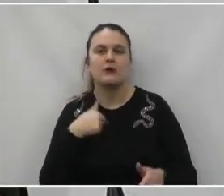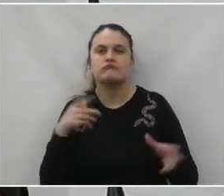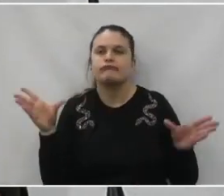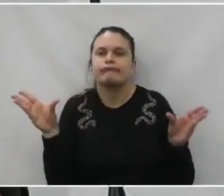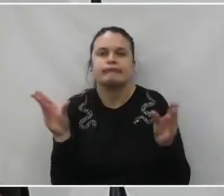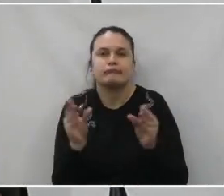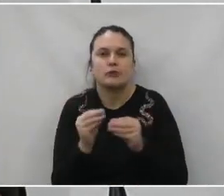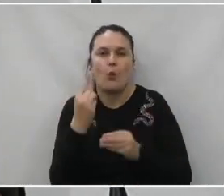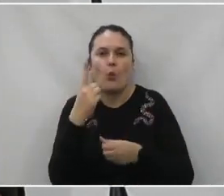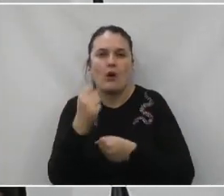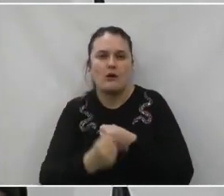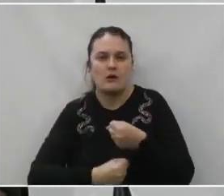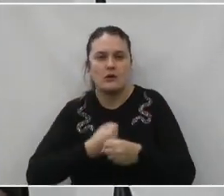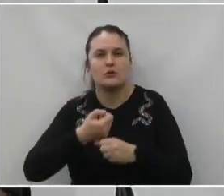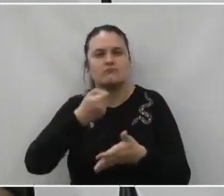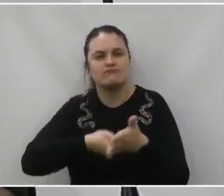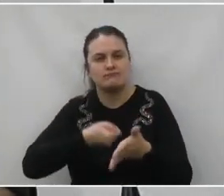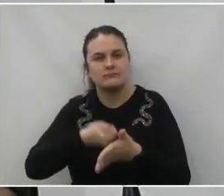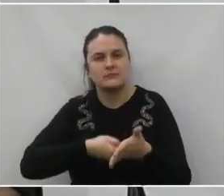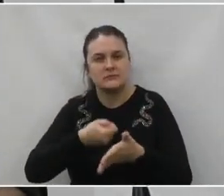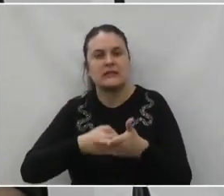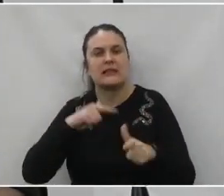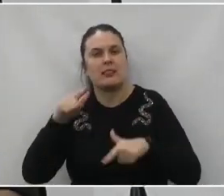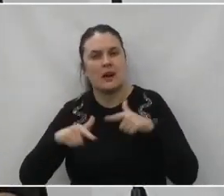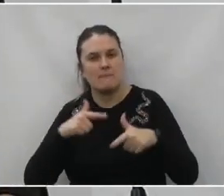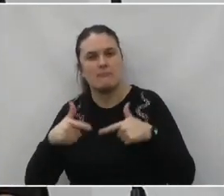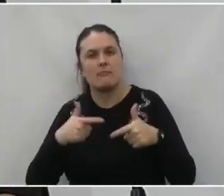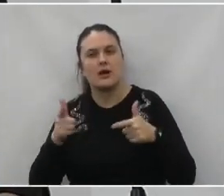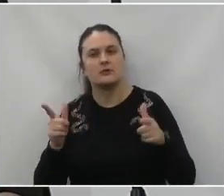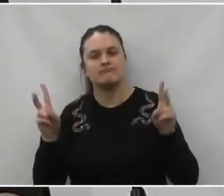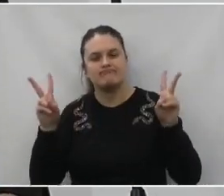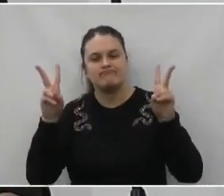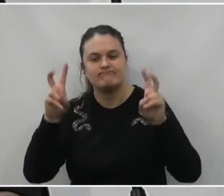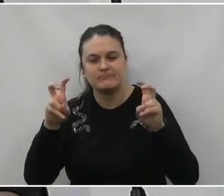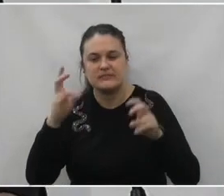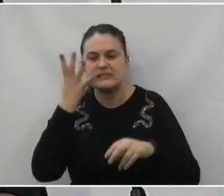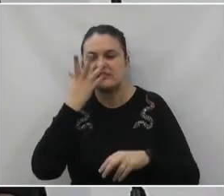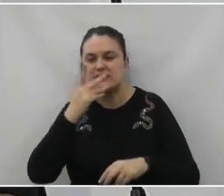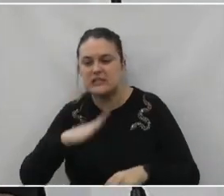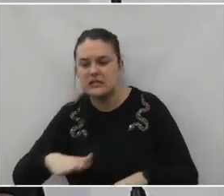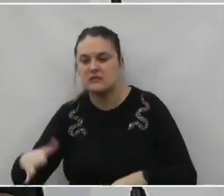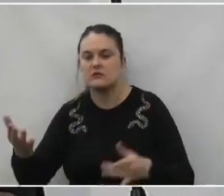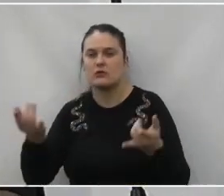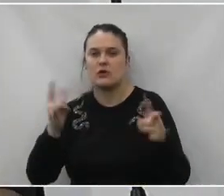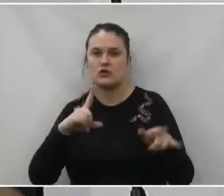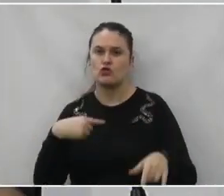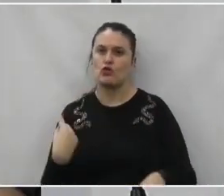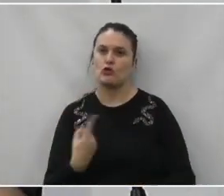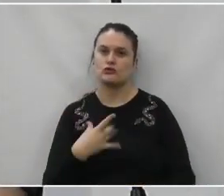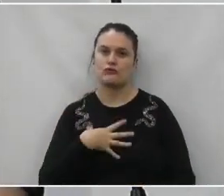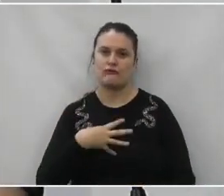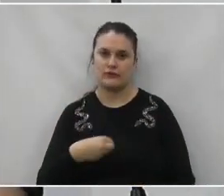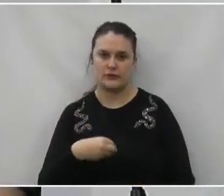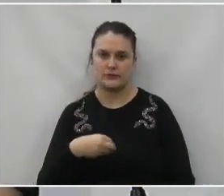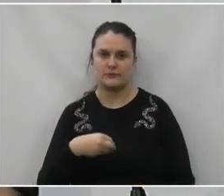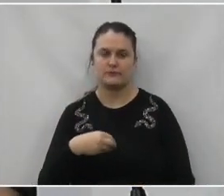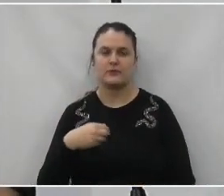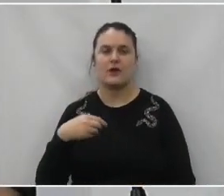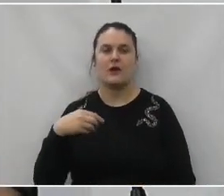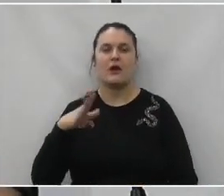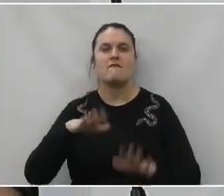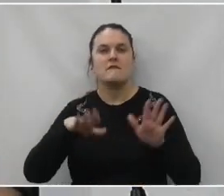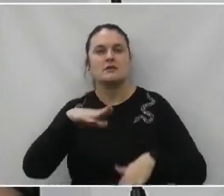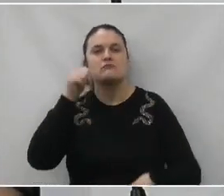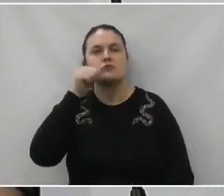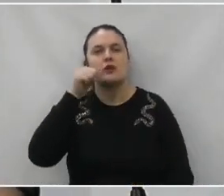de um ano de luta e trabalho em prol de crianças e adolescentes, nossos filhos. Você sonha em ser mãe,